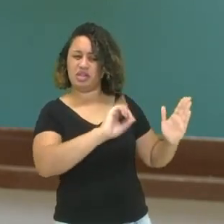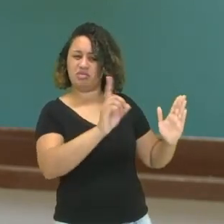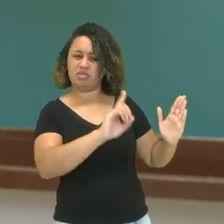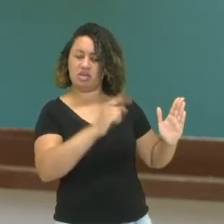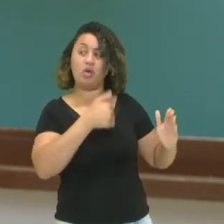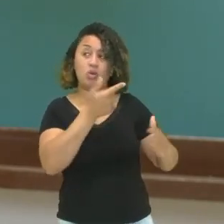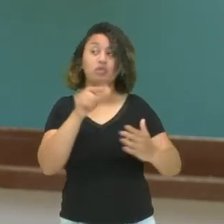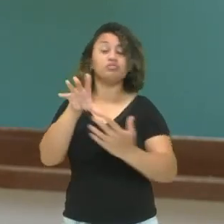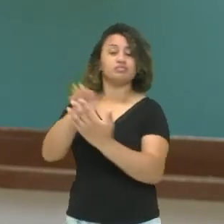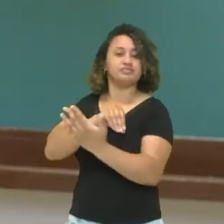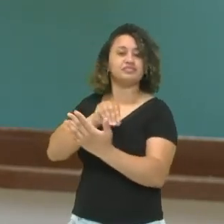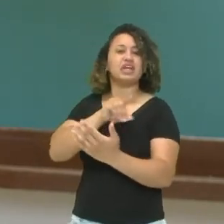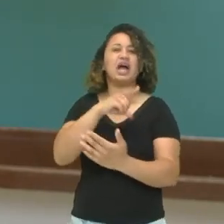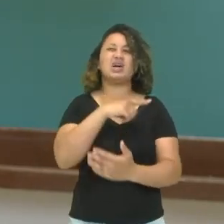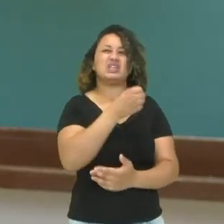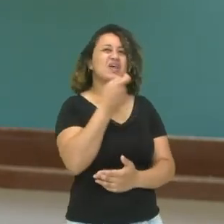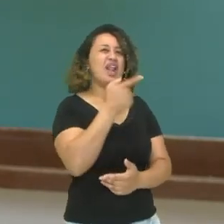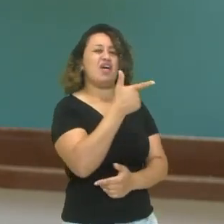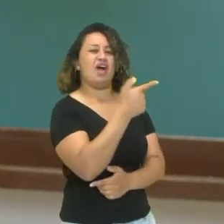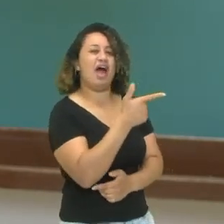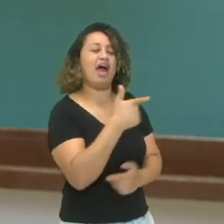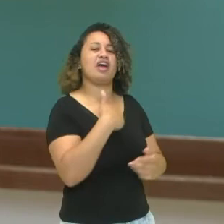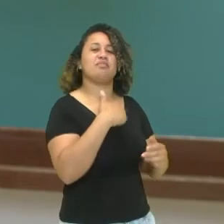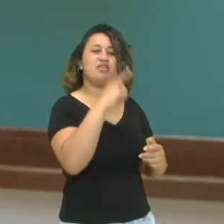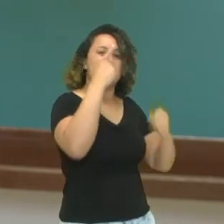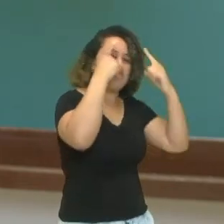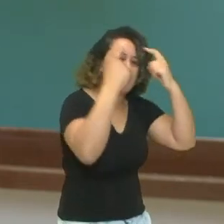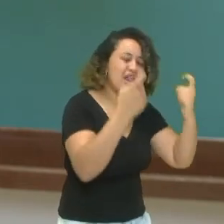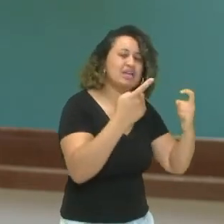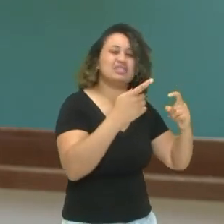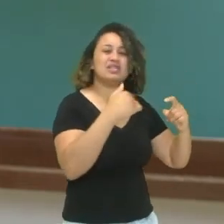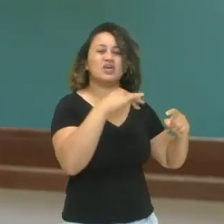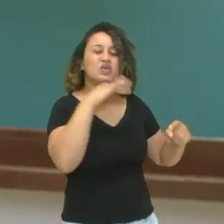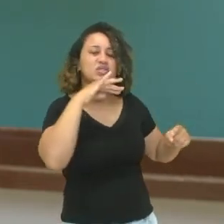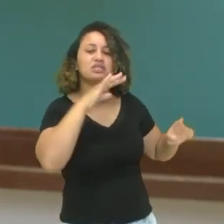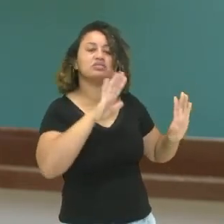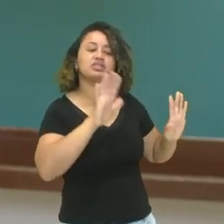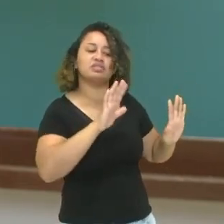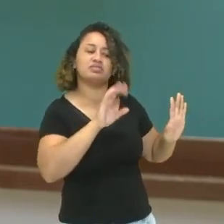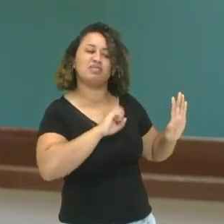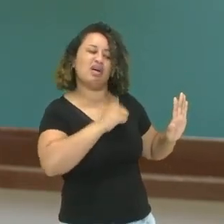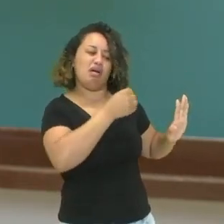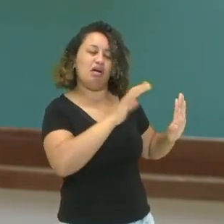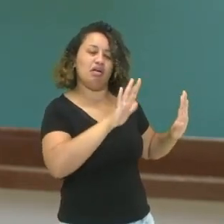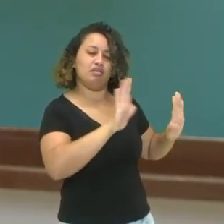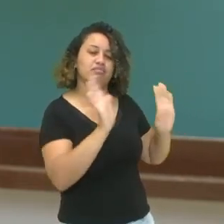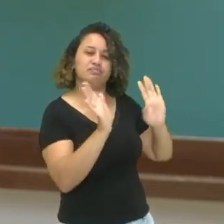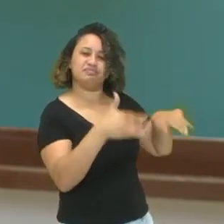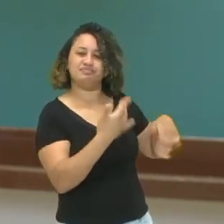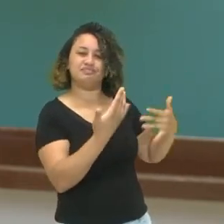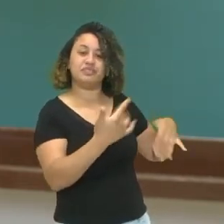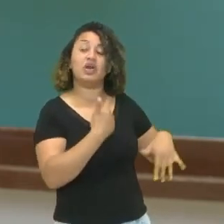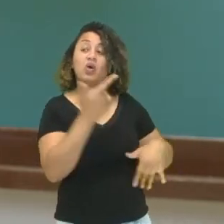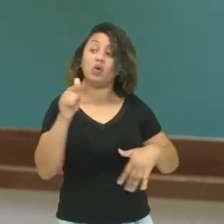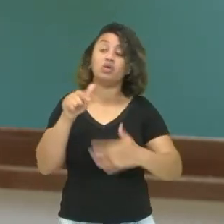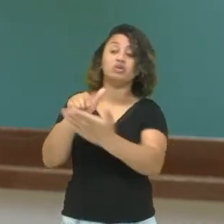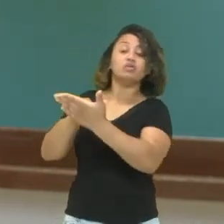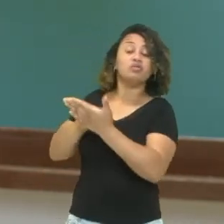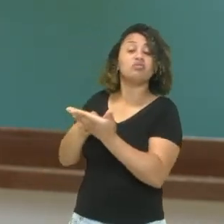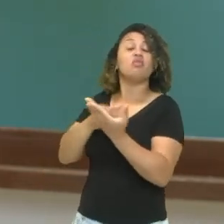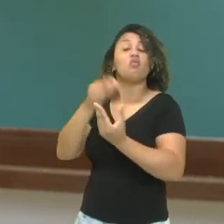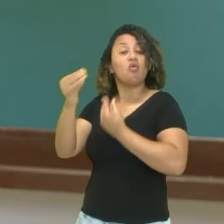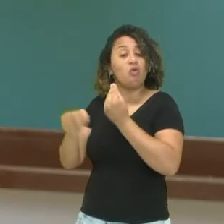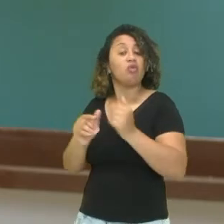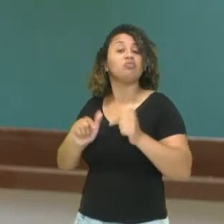do que for, todas essas coisas ruins. Outros nos mostram como ser, ou seja, quando nos dão um exemplo